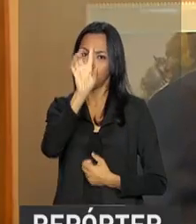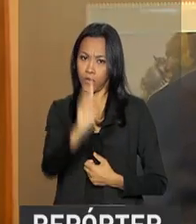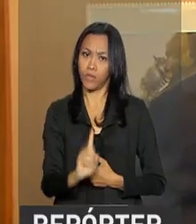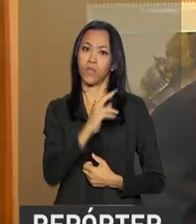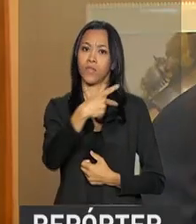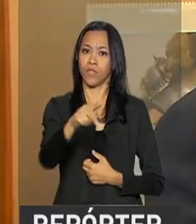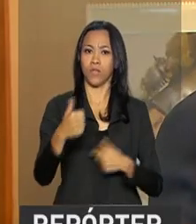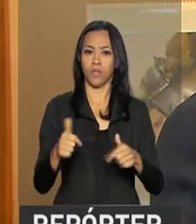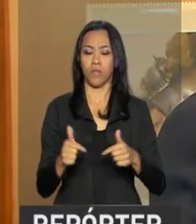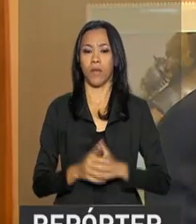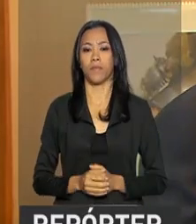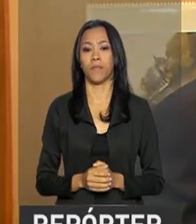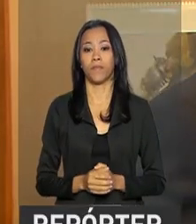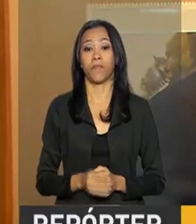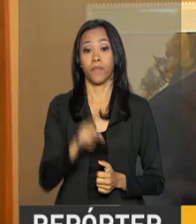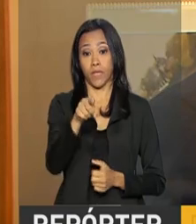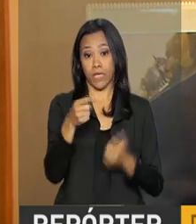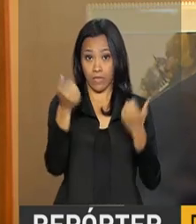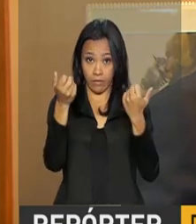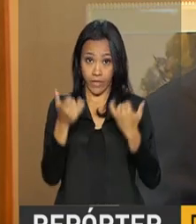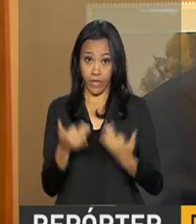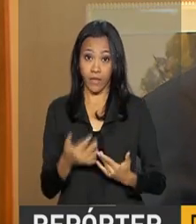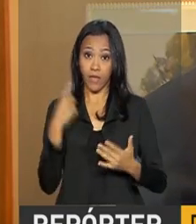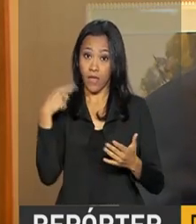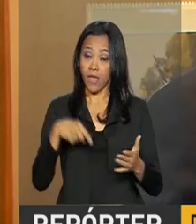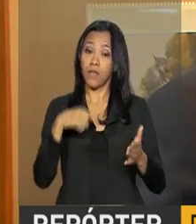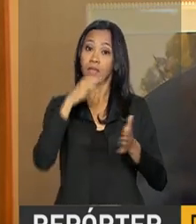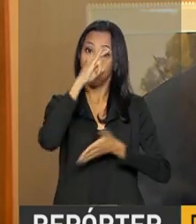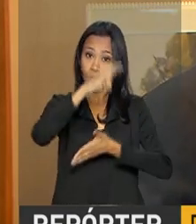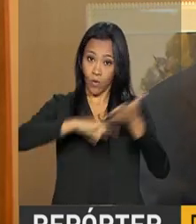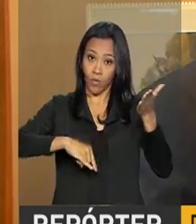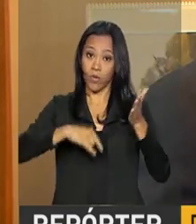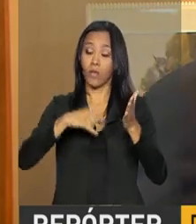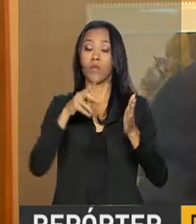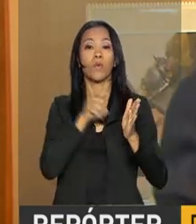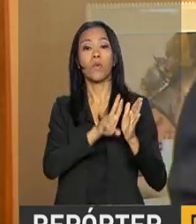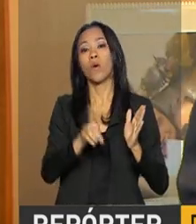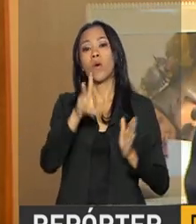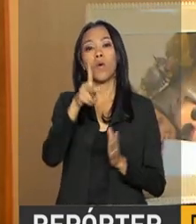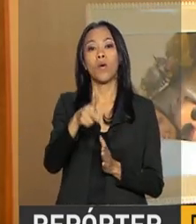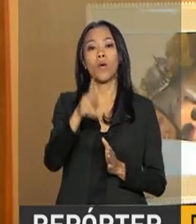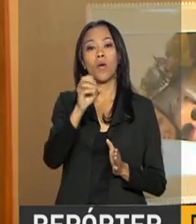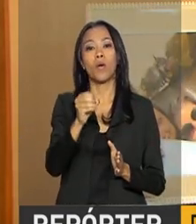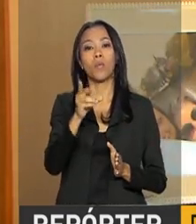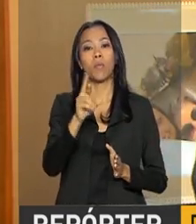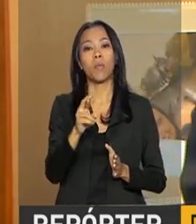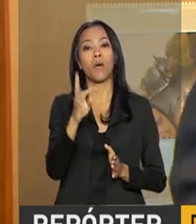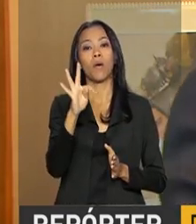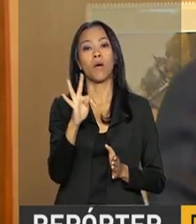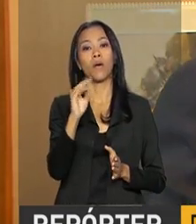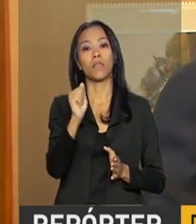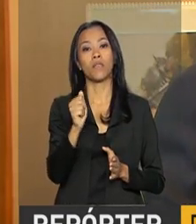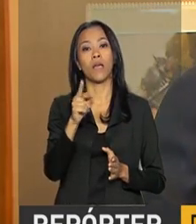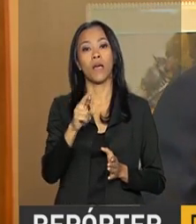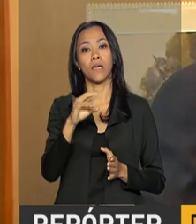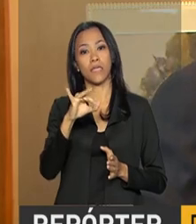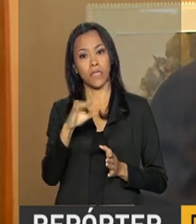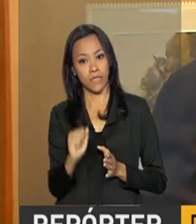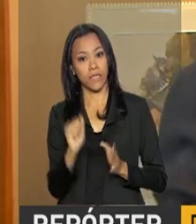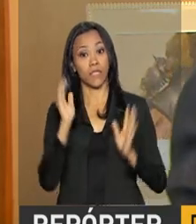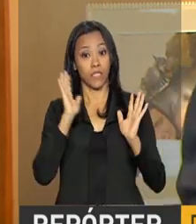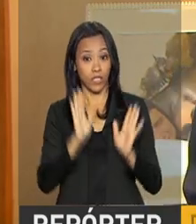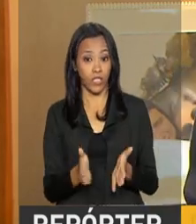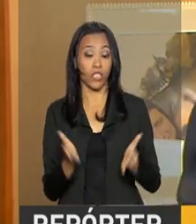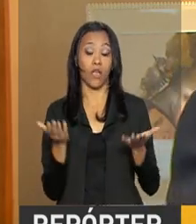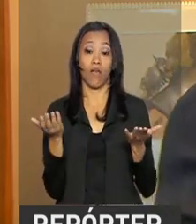com essa portaria que valida a todos aqueles que solicitaram devidamente as suas carteiras